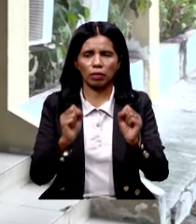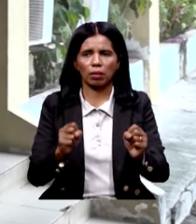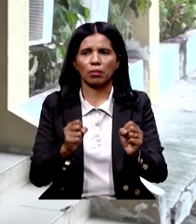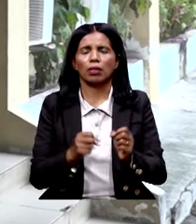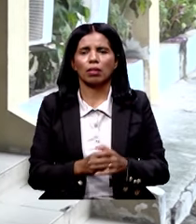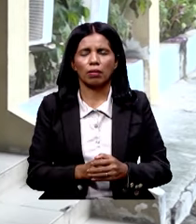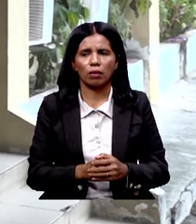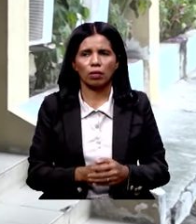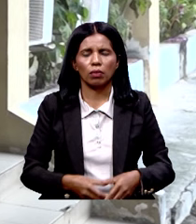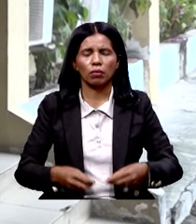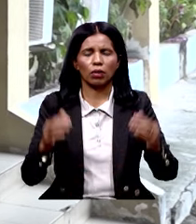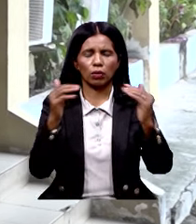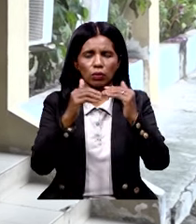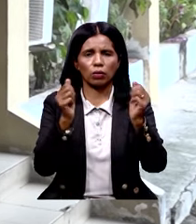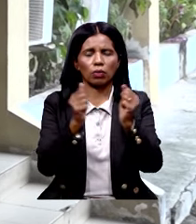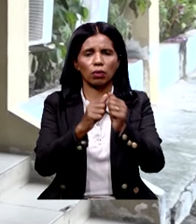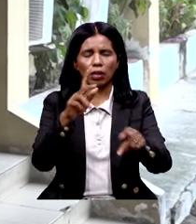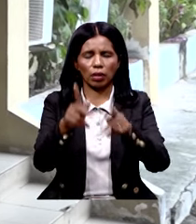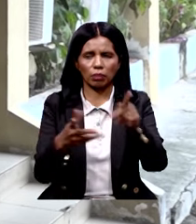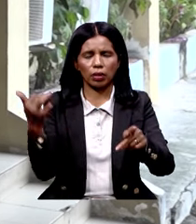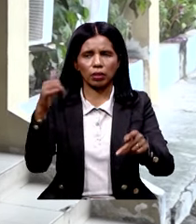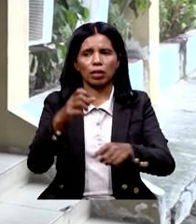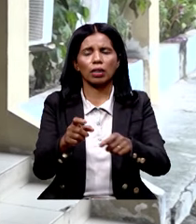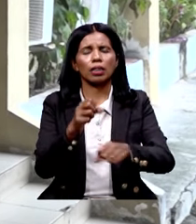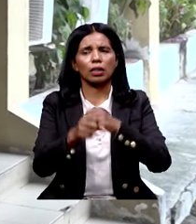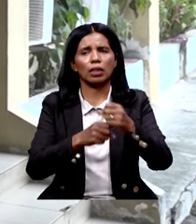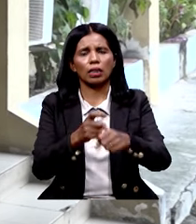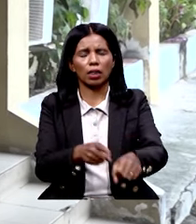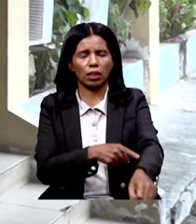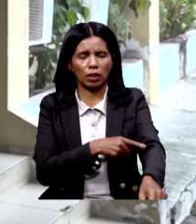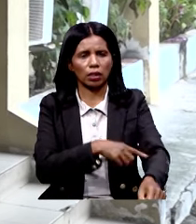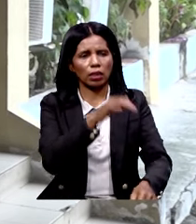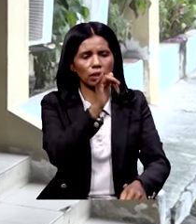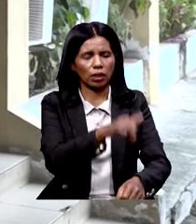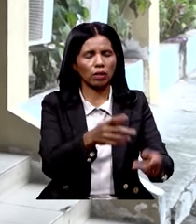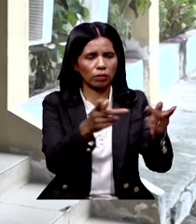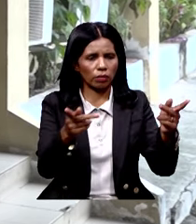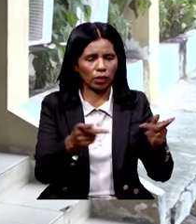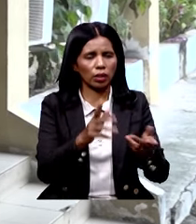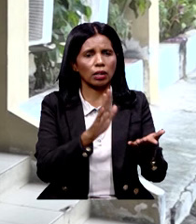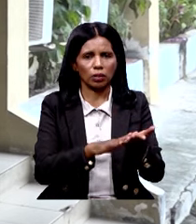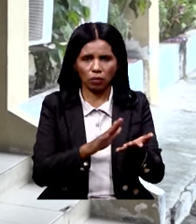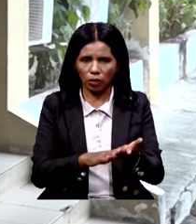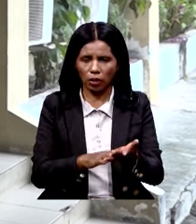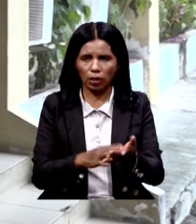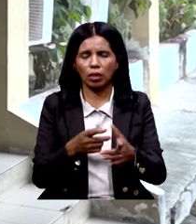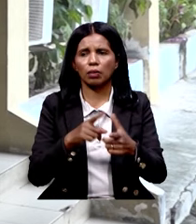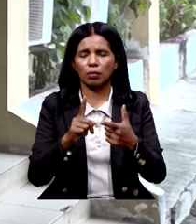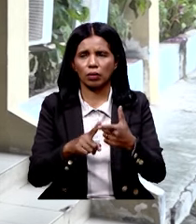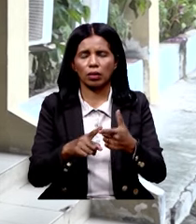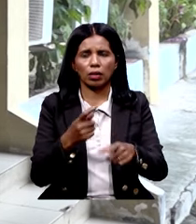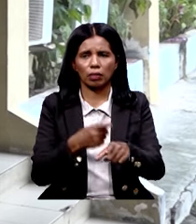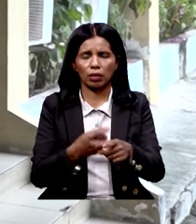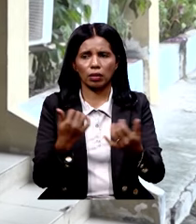realiza dialogu hoitane komunidade sirane be makatina naruk ni laran hele hoitane resuinte escolar i